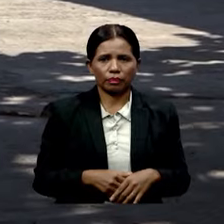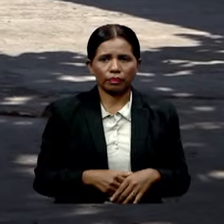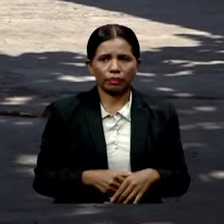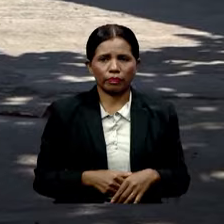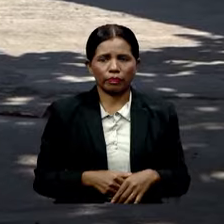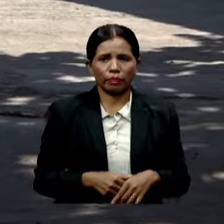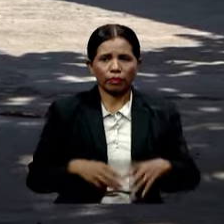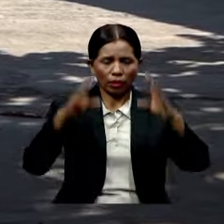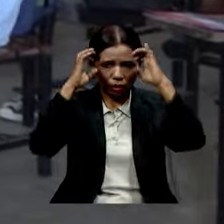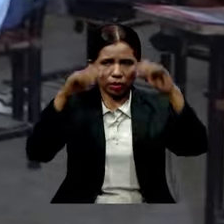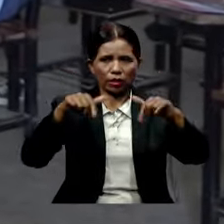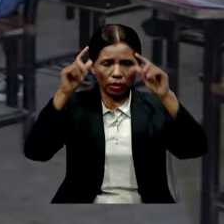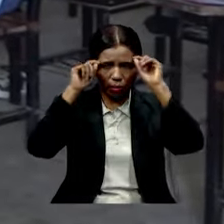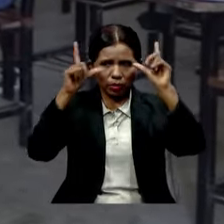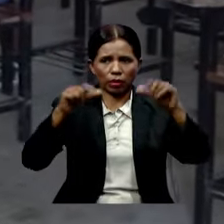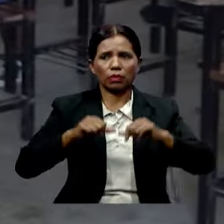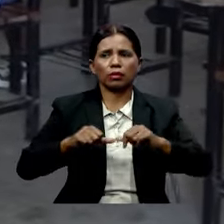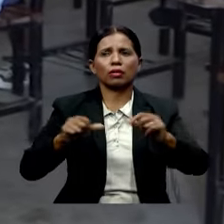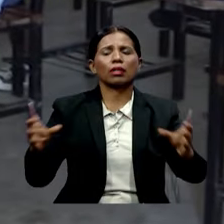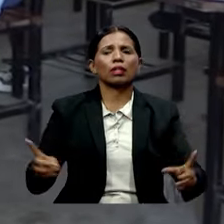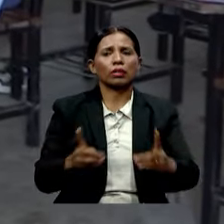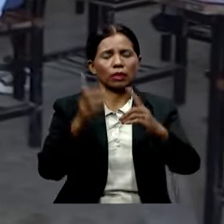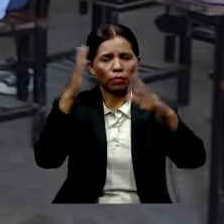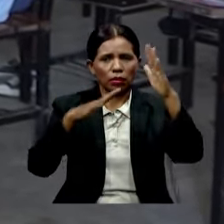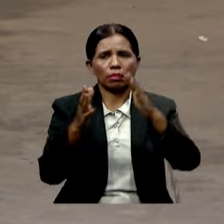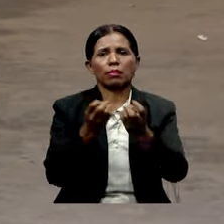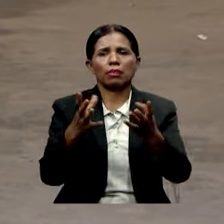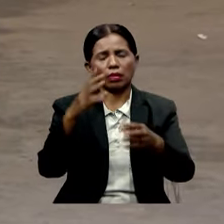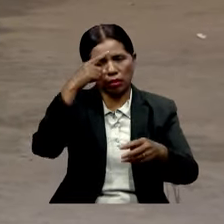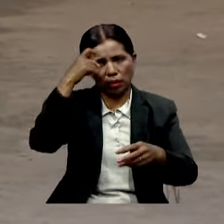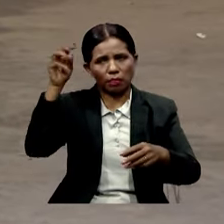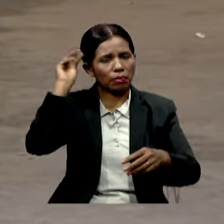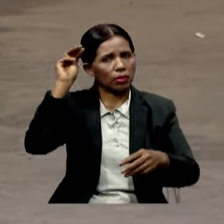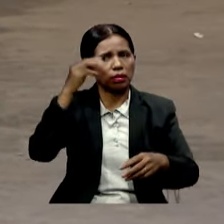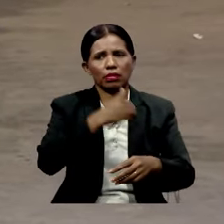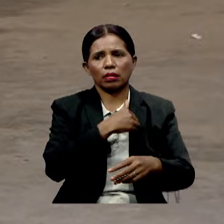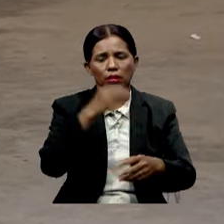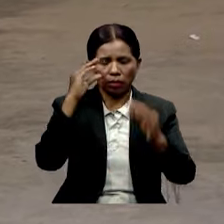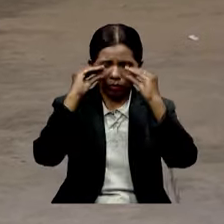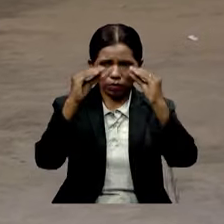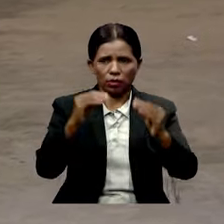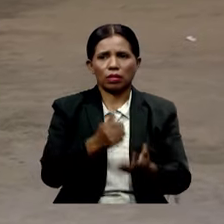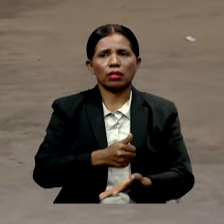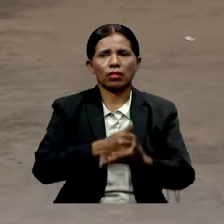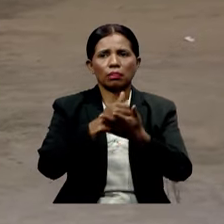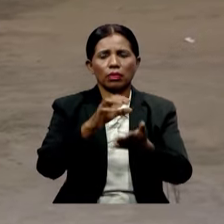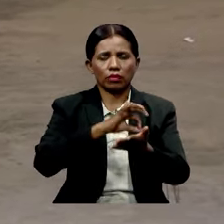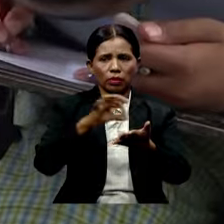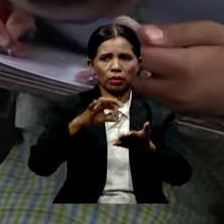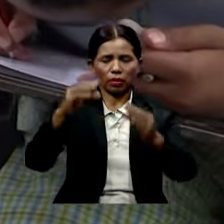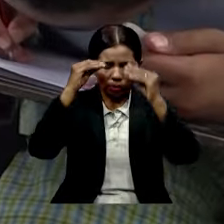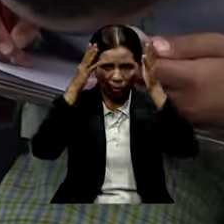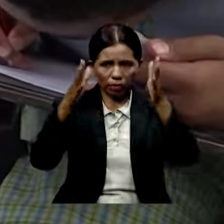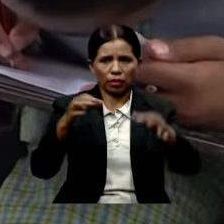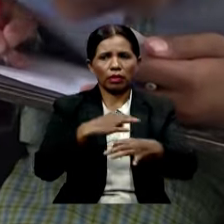Setor educação em Timor-Leste continua a ser o problema barak, também o Ministério se dá a atenção máximo para a formação professor,